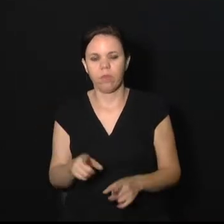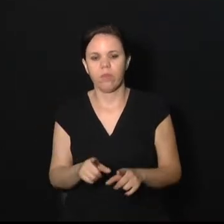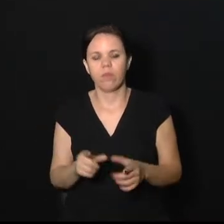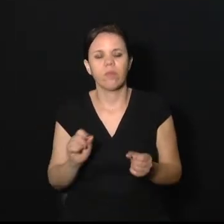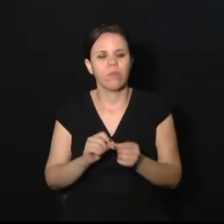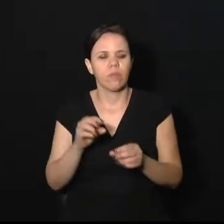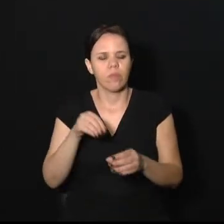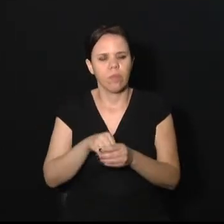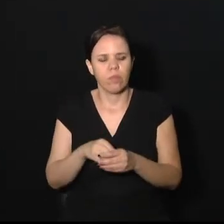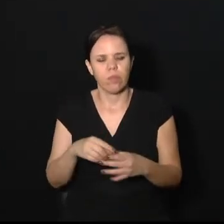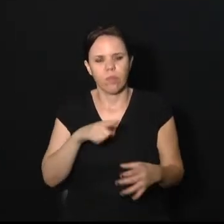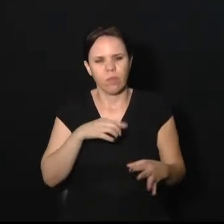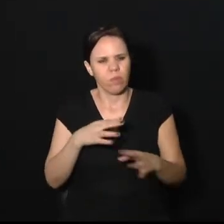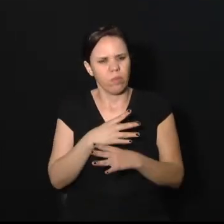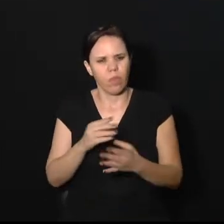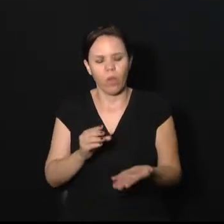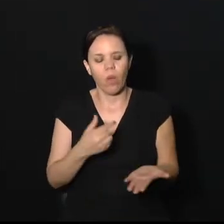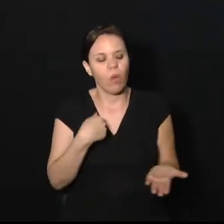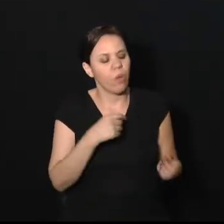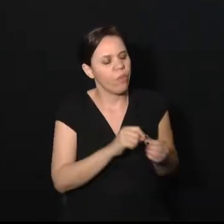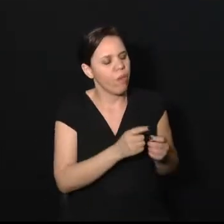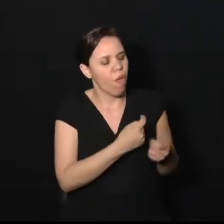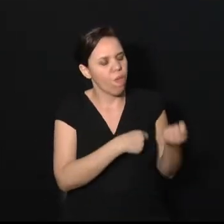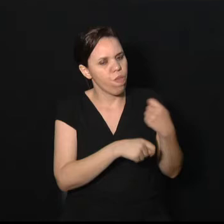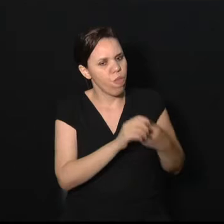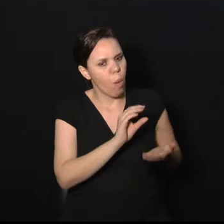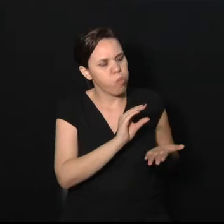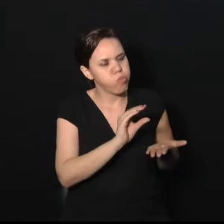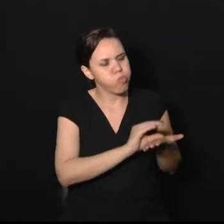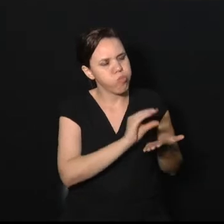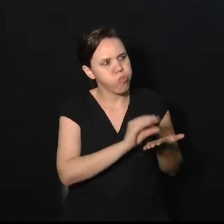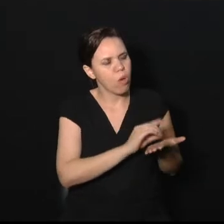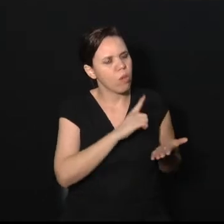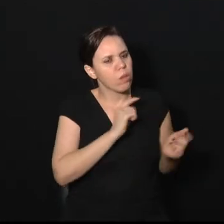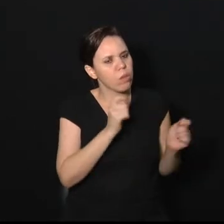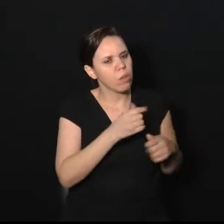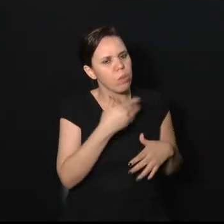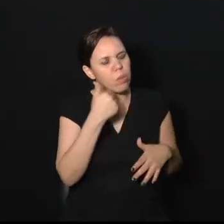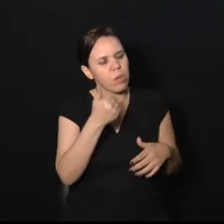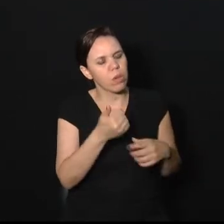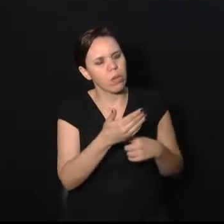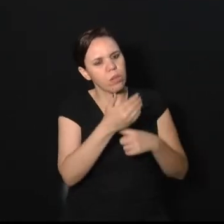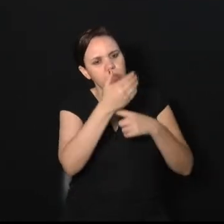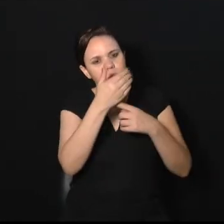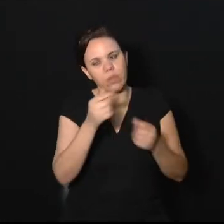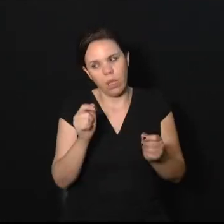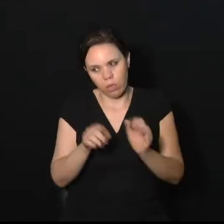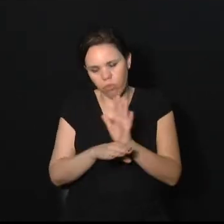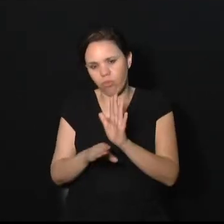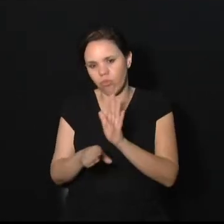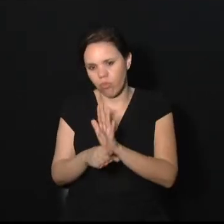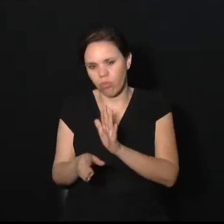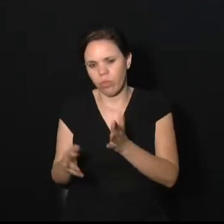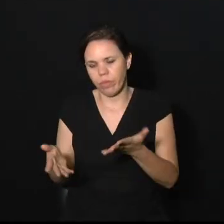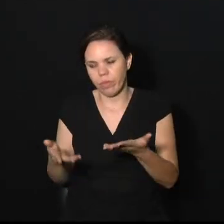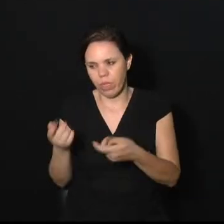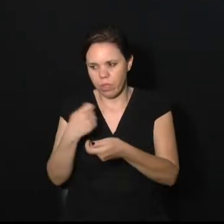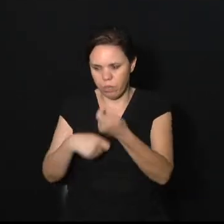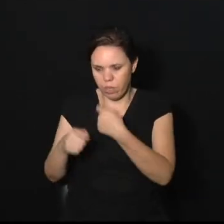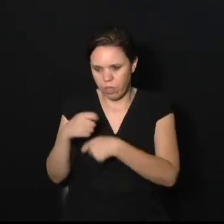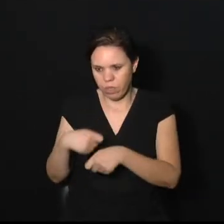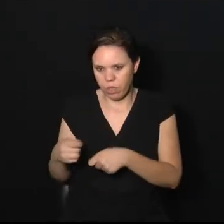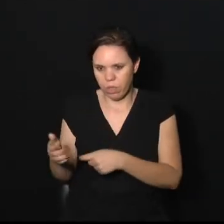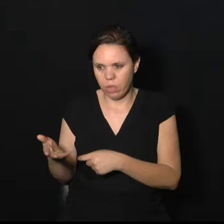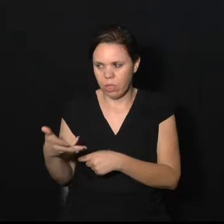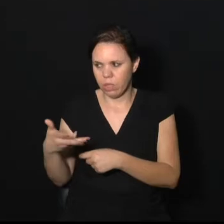posso fazer com que o orçamento que eu tenho para melhorar, usando a tecnologia, isso faz com que acelere essa questão de como a gente pode se